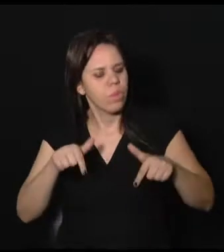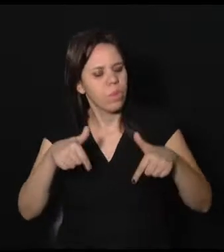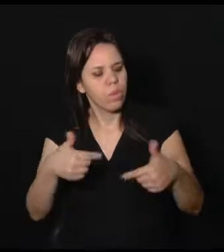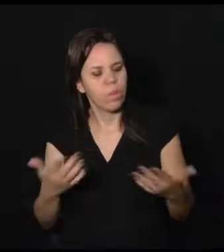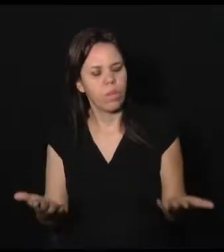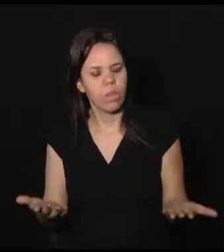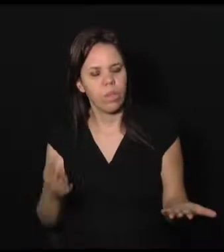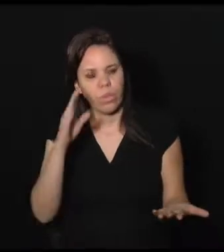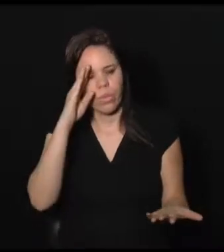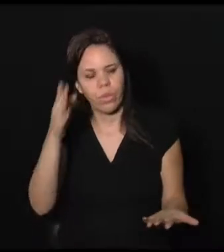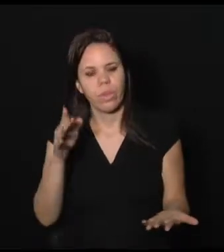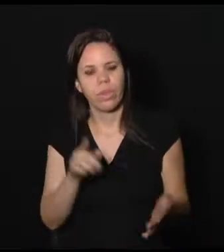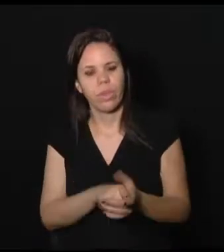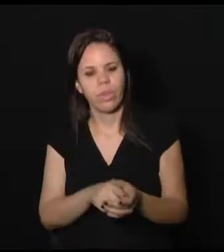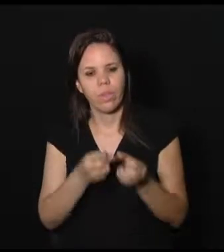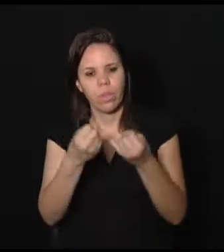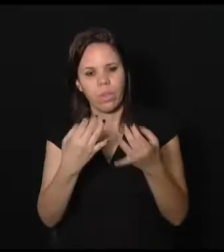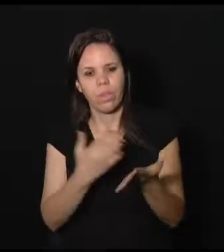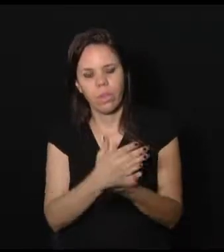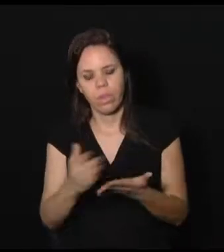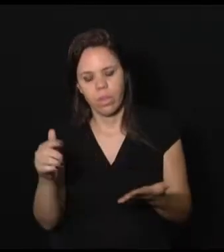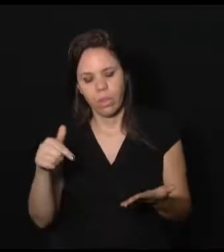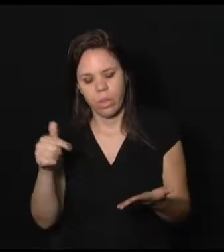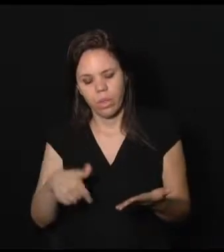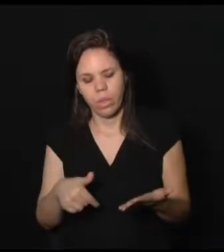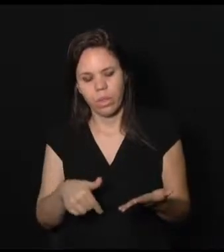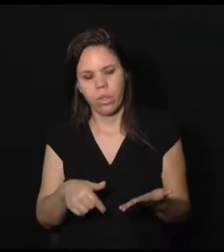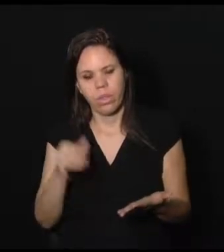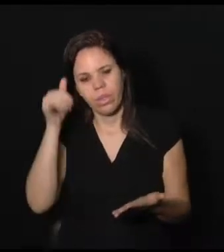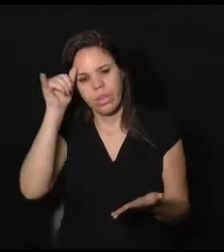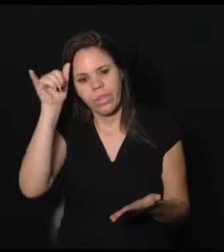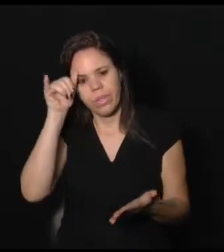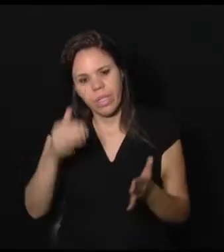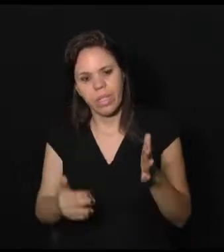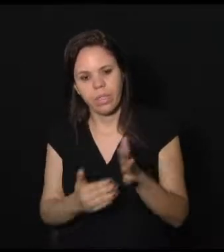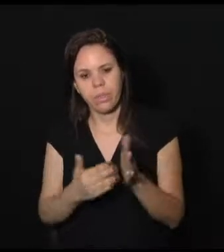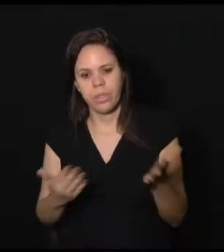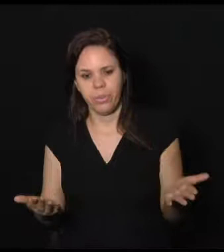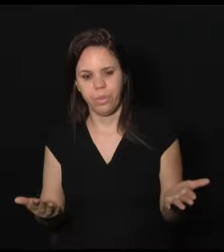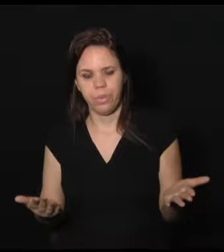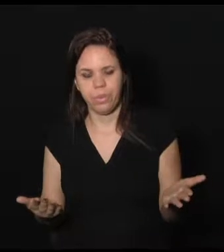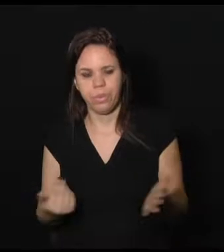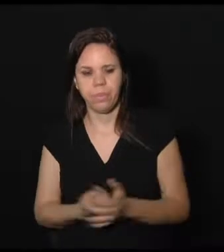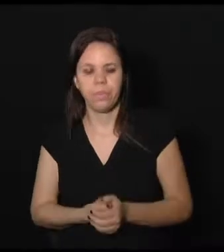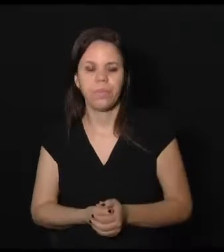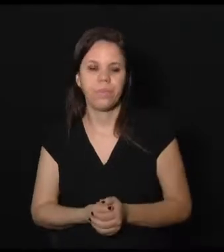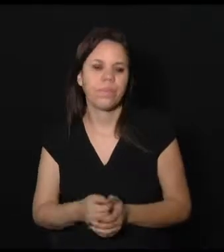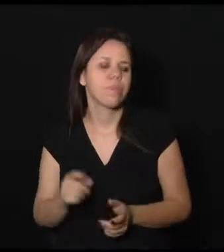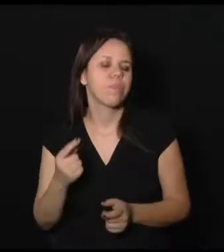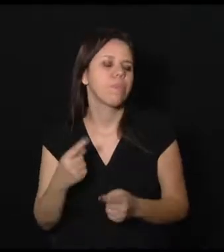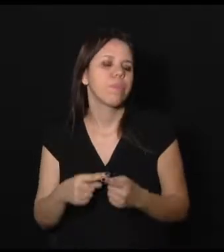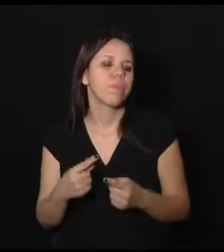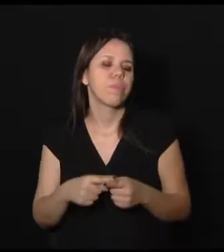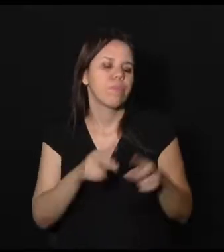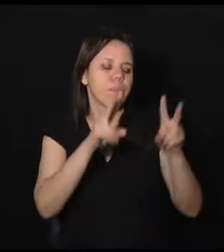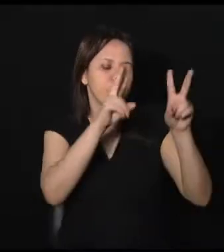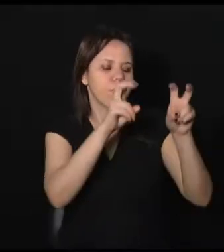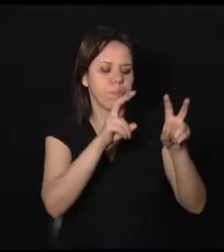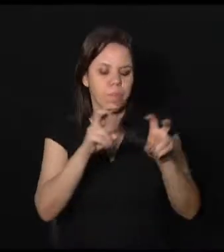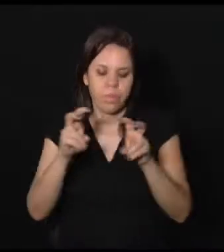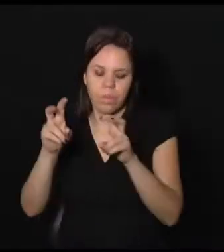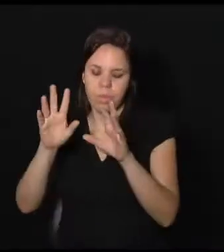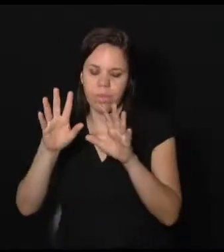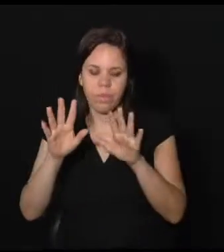comentei no início, de simplificação e desburocratização. Por que não, no casos específicos, ter um trâmite célere,